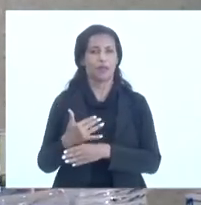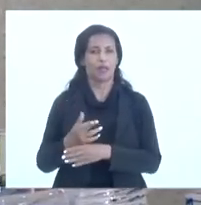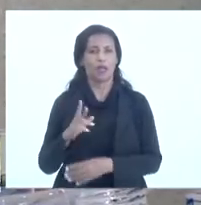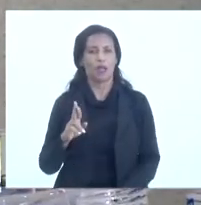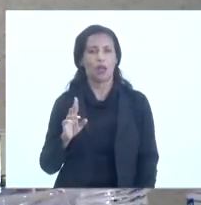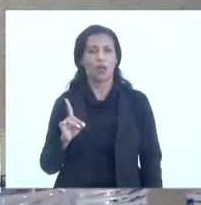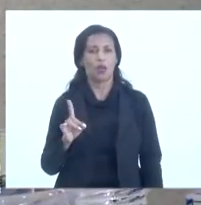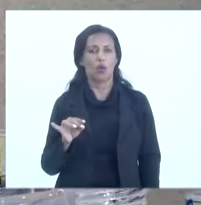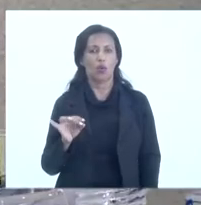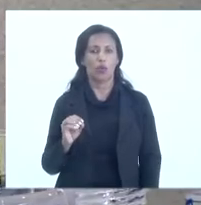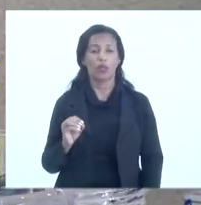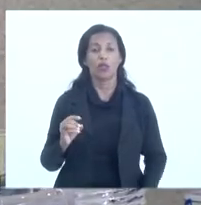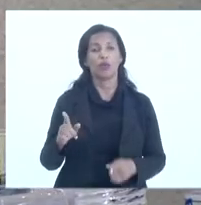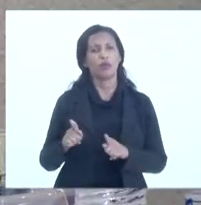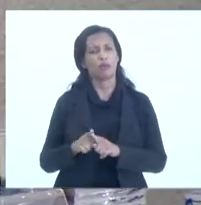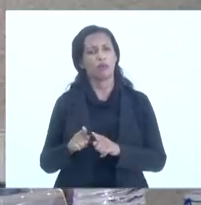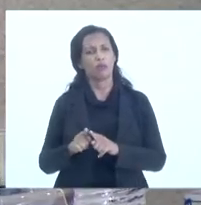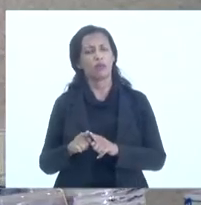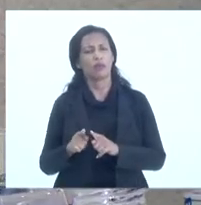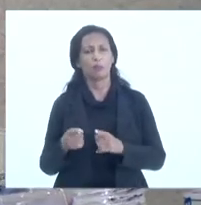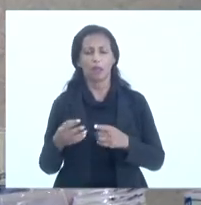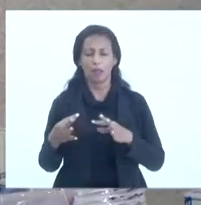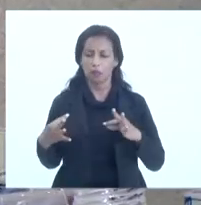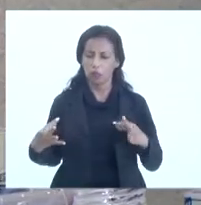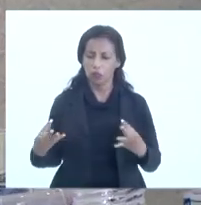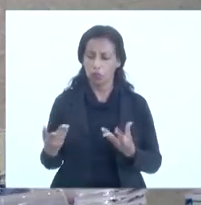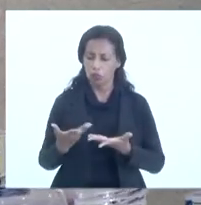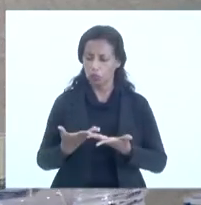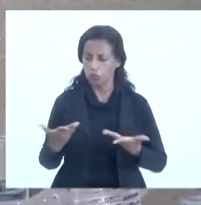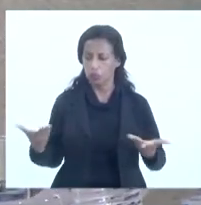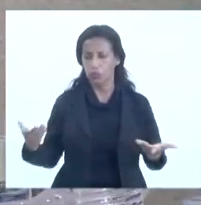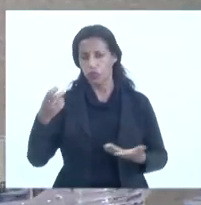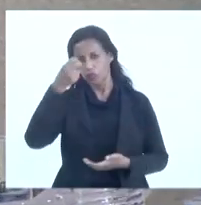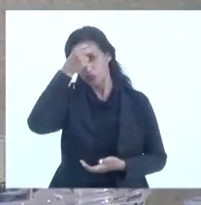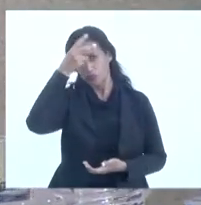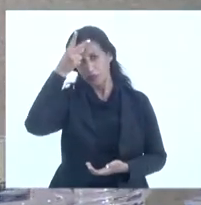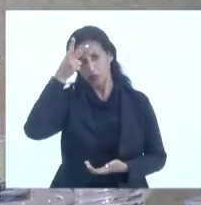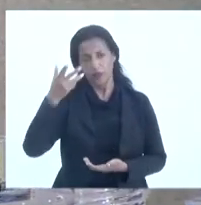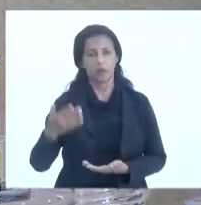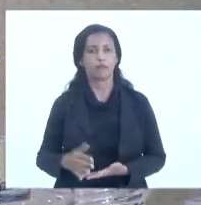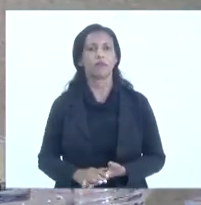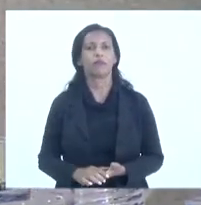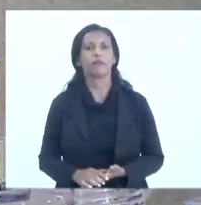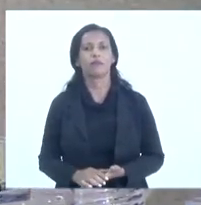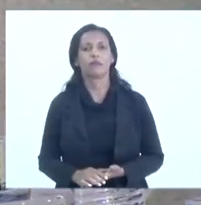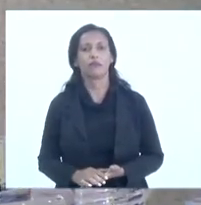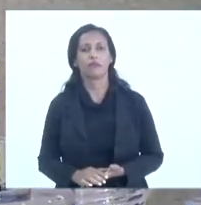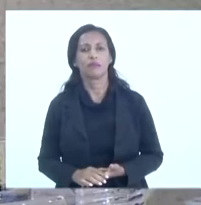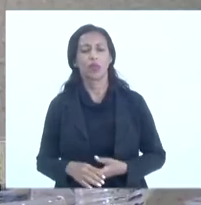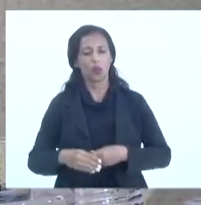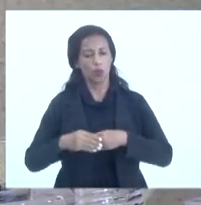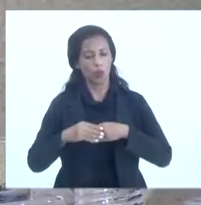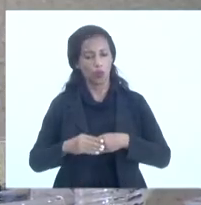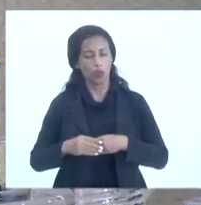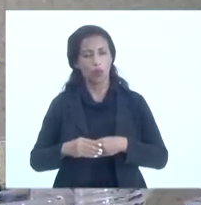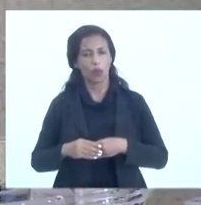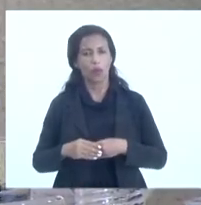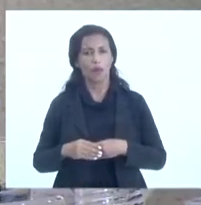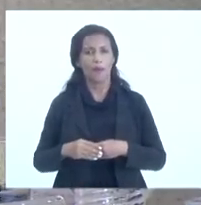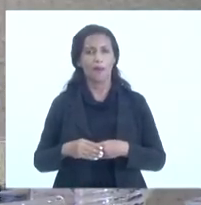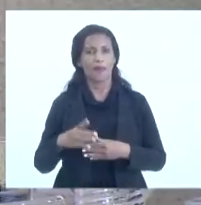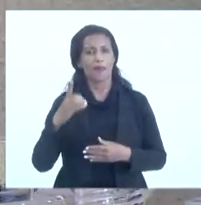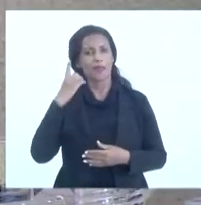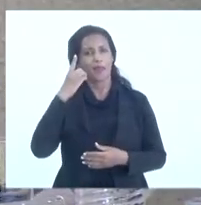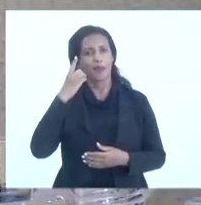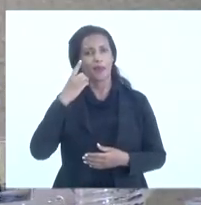Rodrigo Drabe. Saudando o prefeito Rodrigo Drabe, eu saúdo a todos os prefeitos aqui presentes. Saudando o deputado Marcelo Cabreleiro da